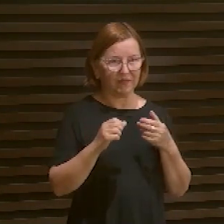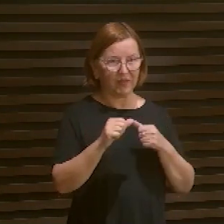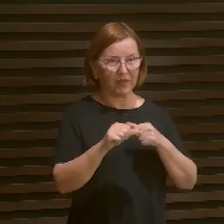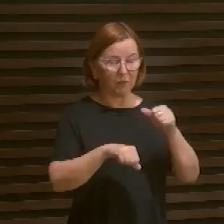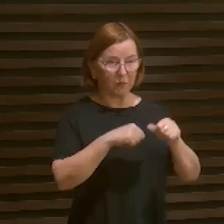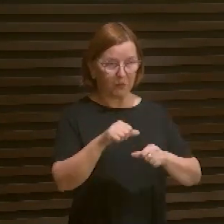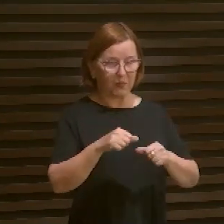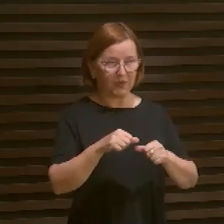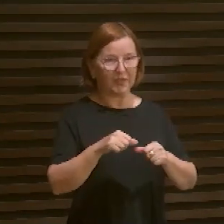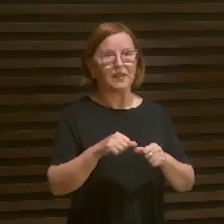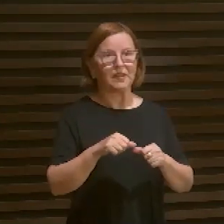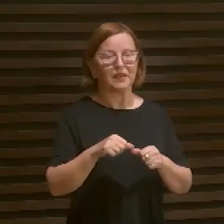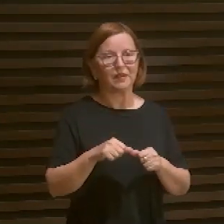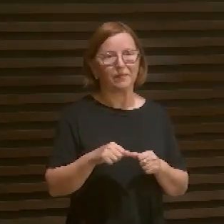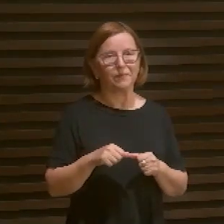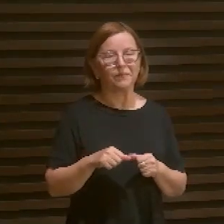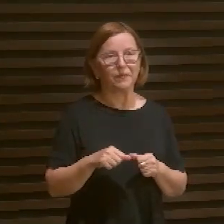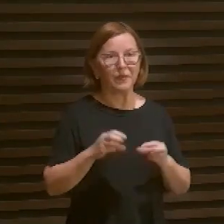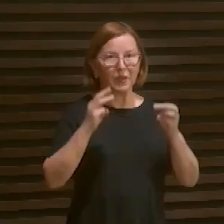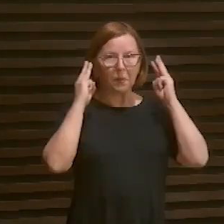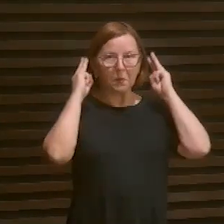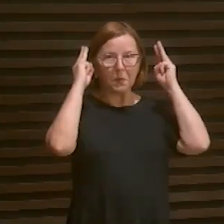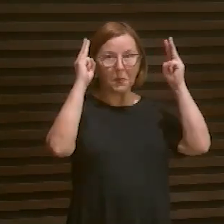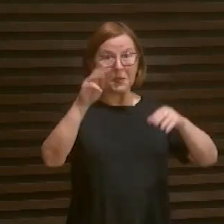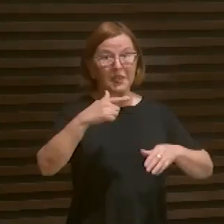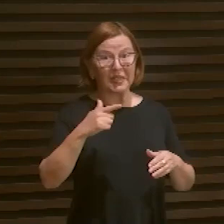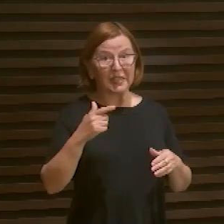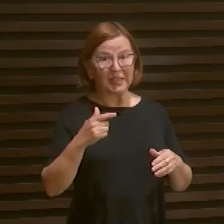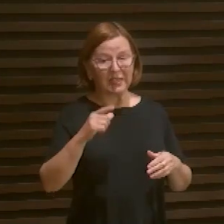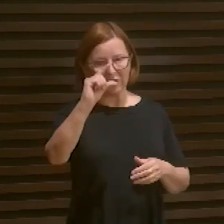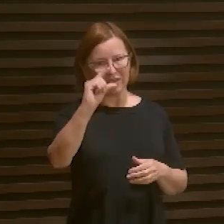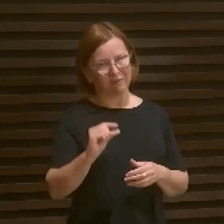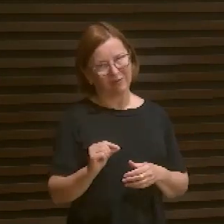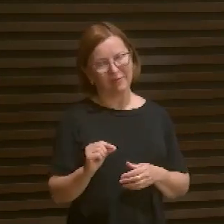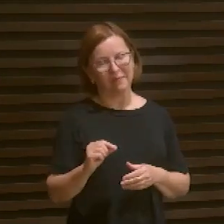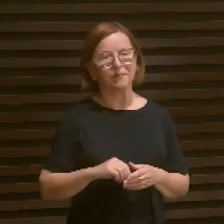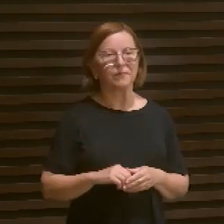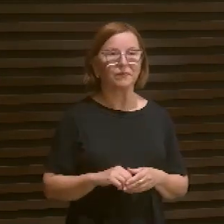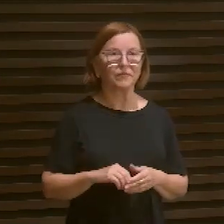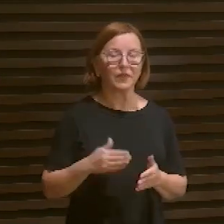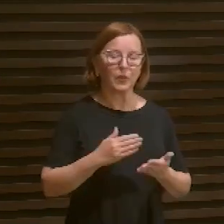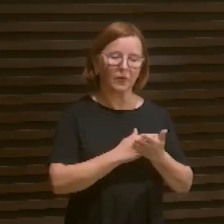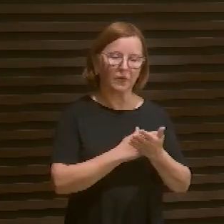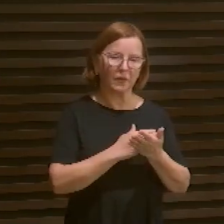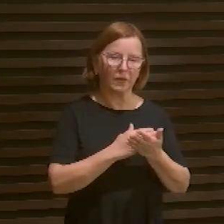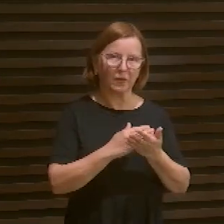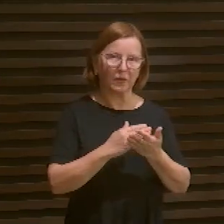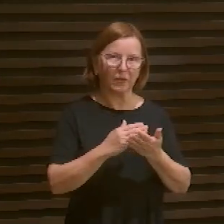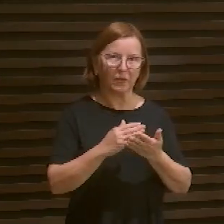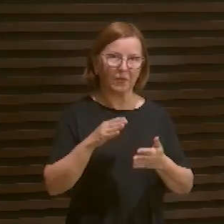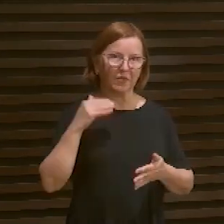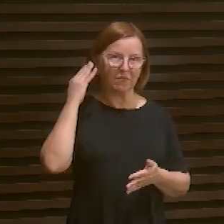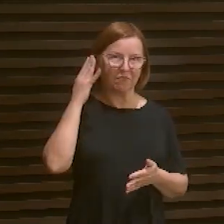diminuí-lo, sem fazê-lo menor do que ele é. Então ele começa o discurso, eu vou